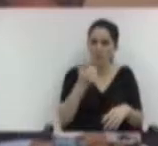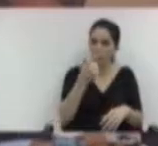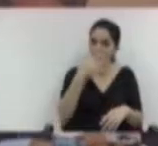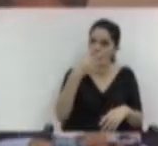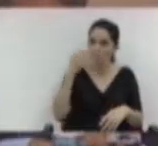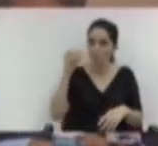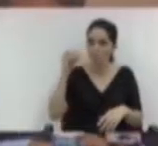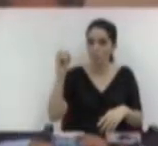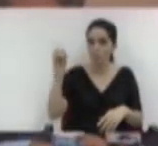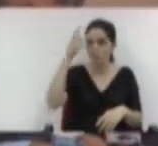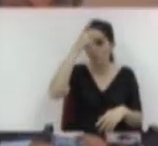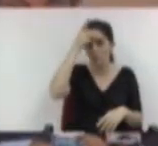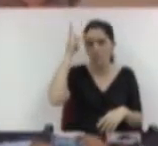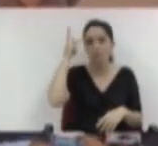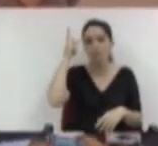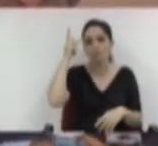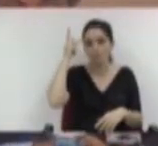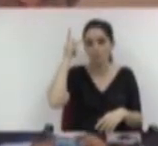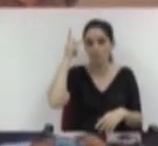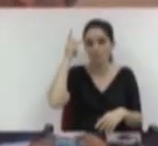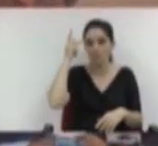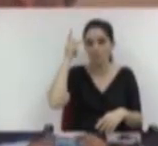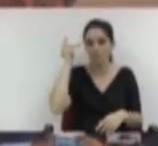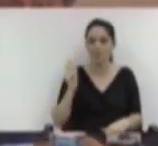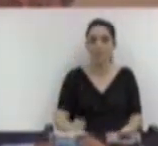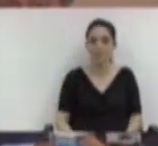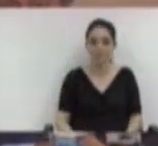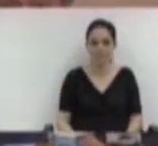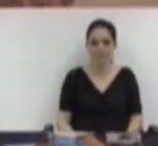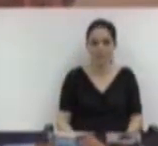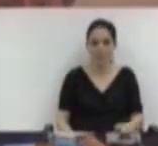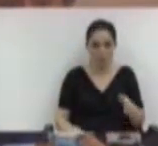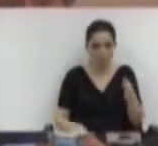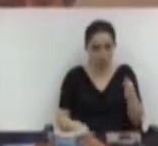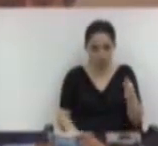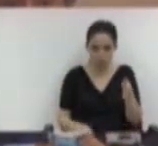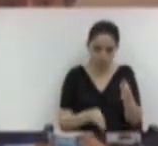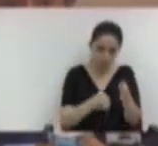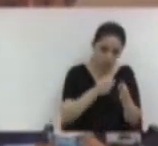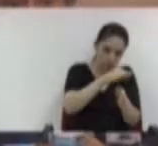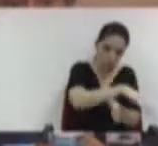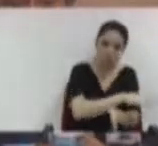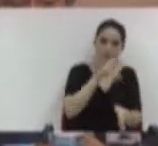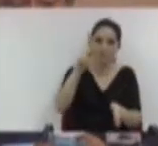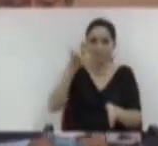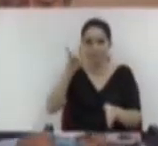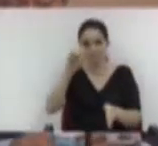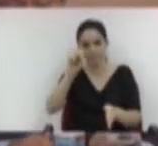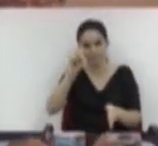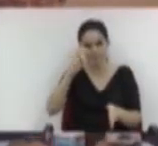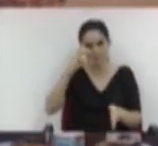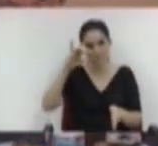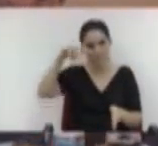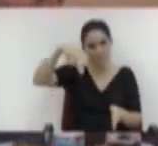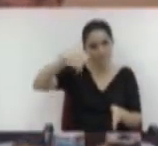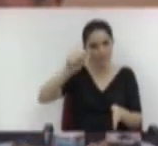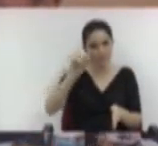400 pessoas. Então, é isso que aquele piscinão vai fazer. E nós, como comissão de obras, estivemos